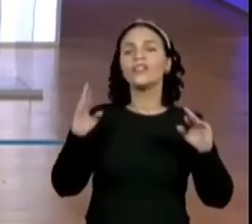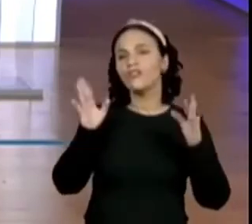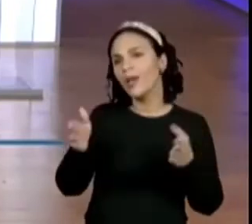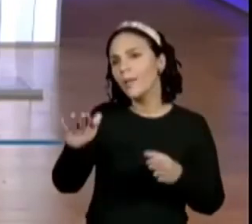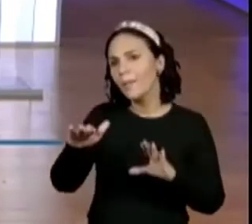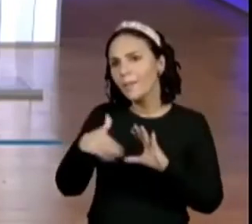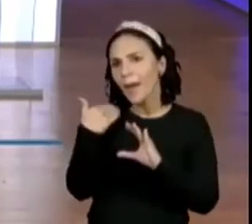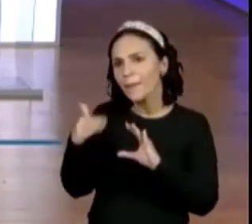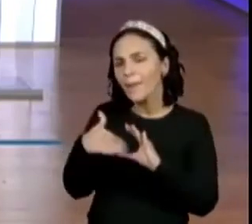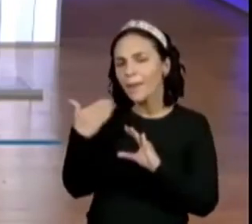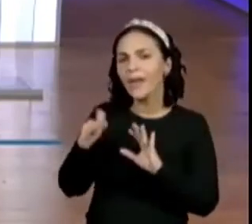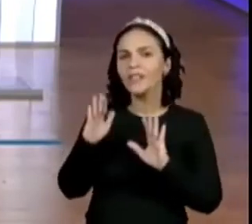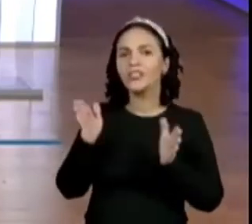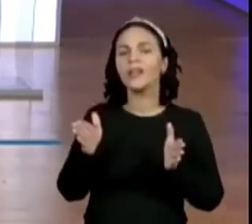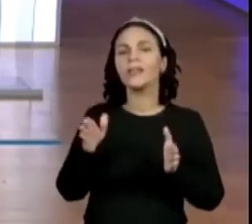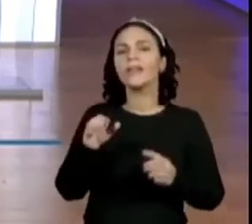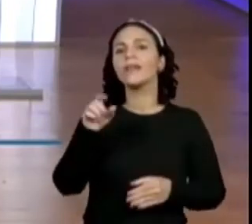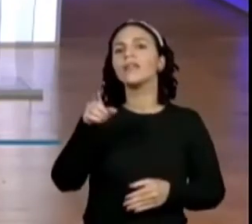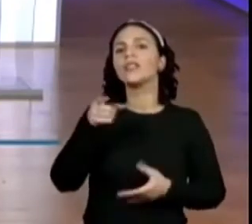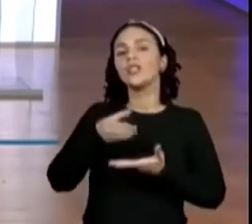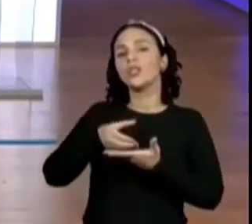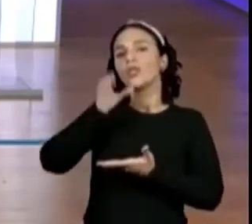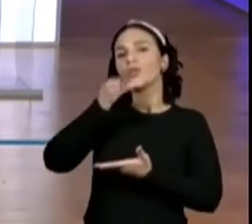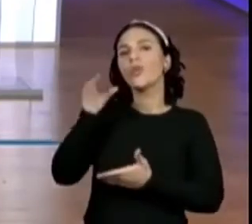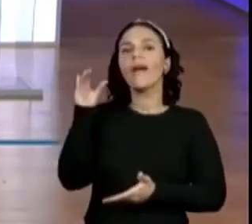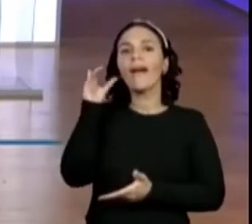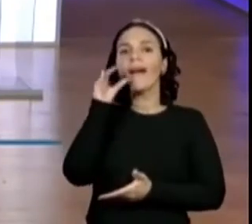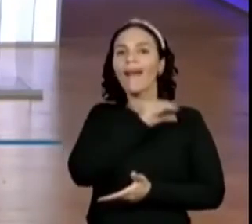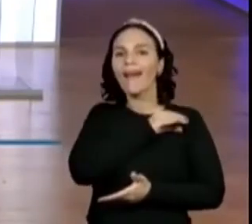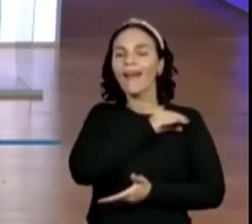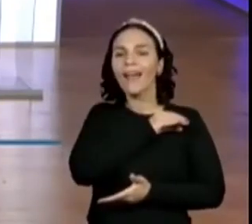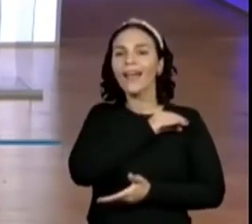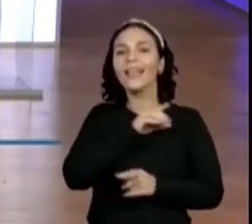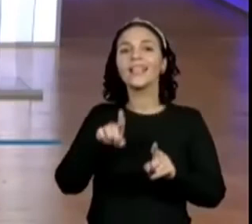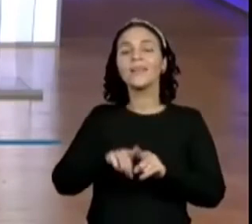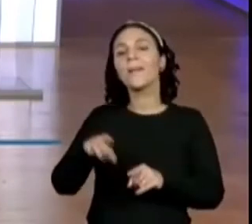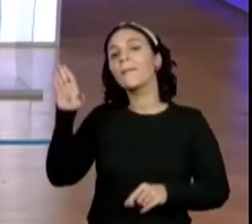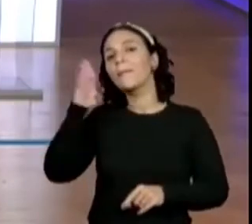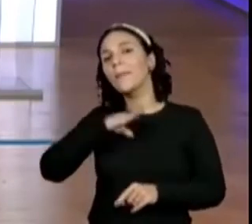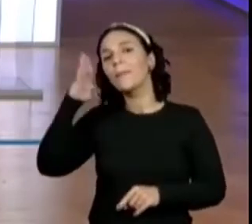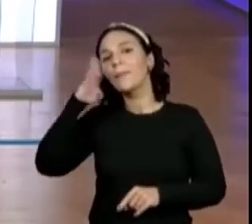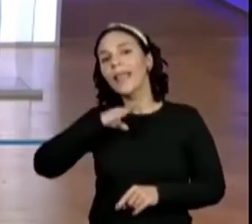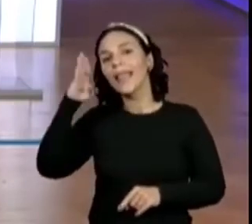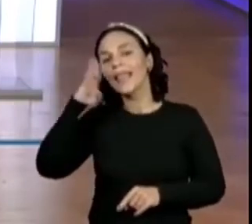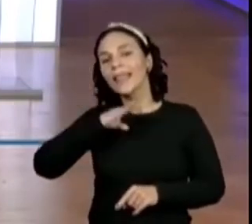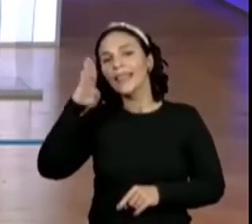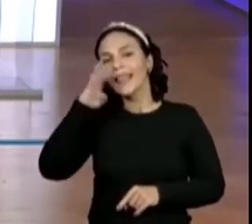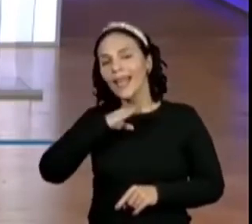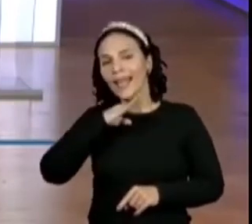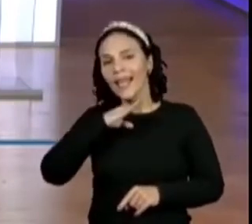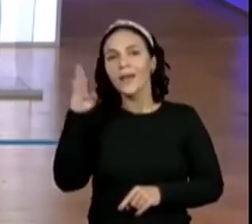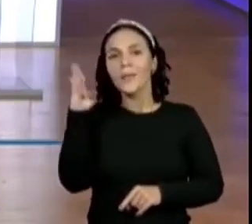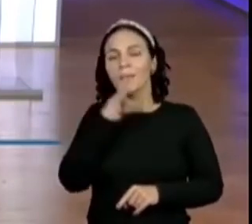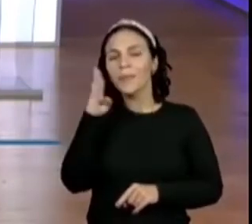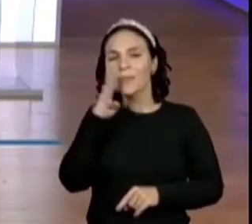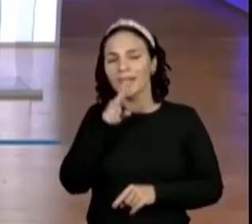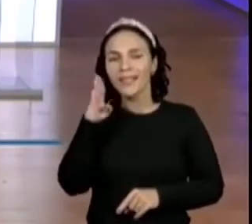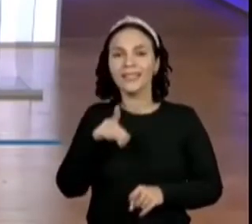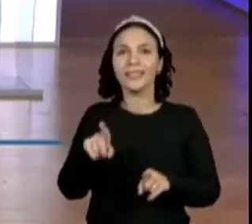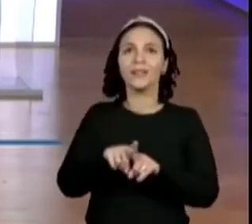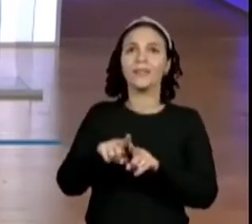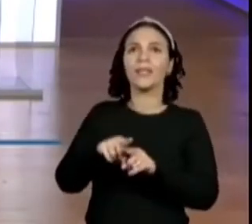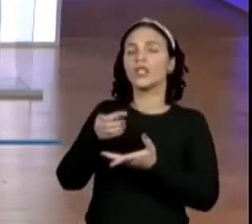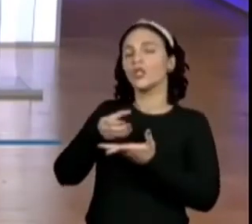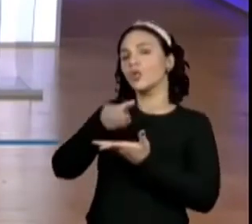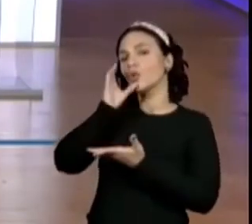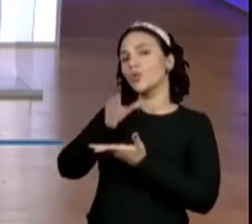estavam falando suco quente. Gente, lembraram do pimentinha. Sim. Essa eu brincava e eu sofria com ela. Eu